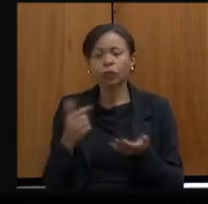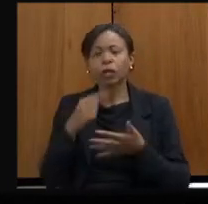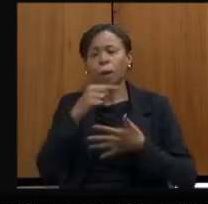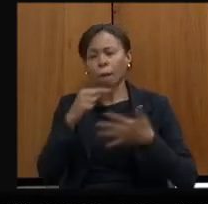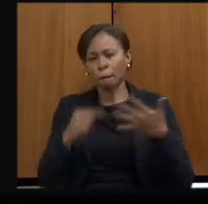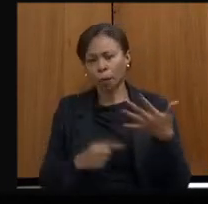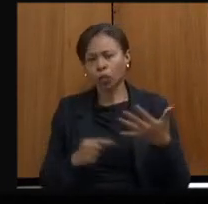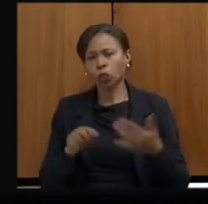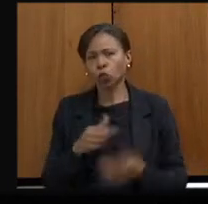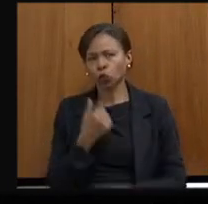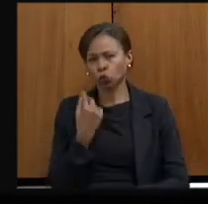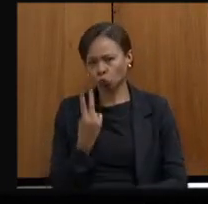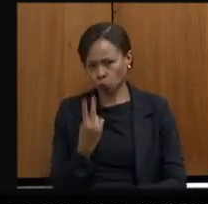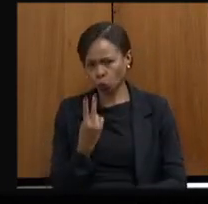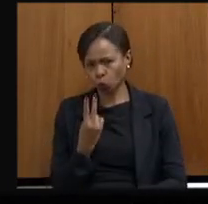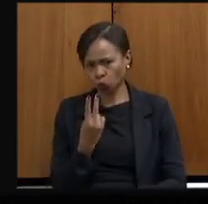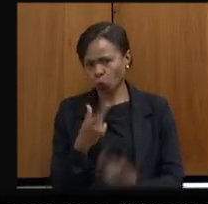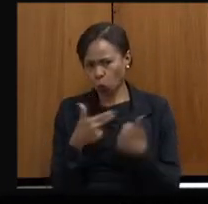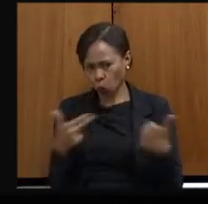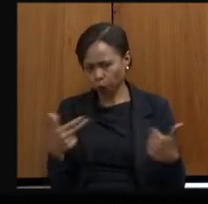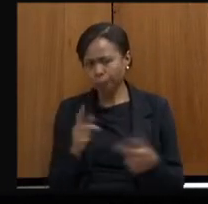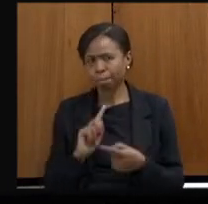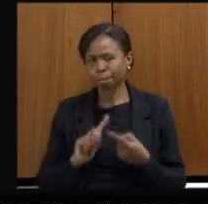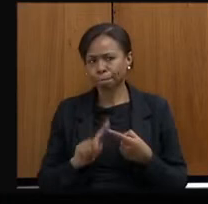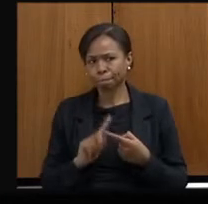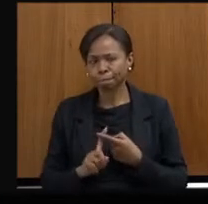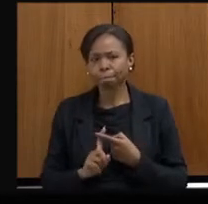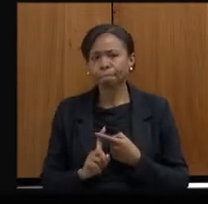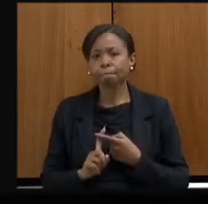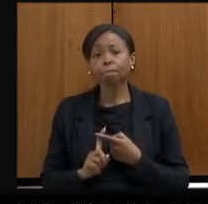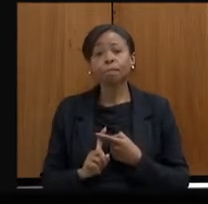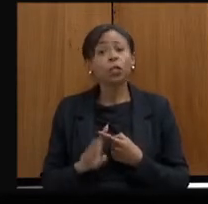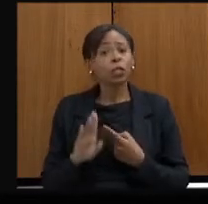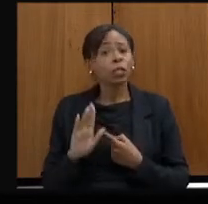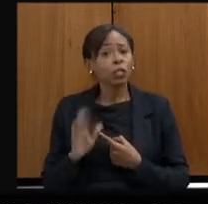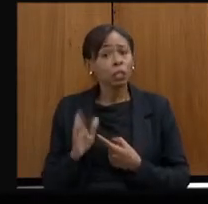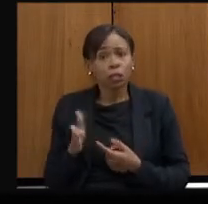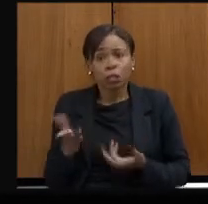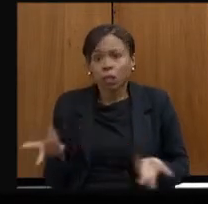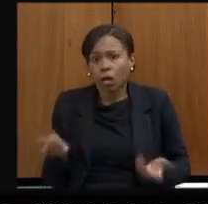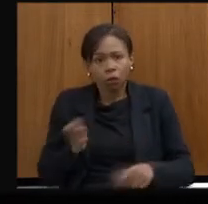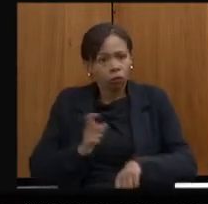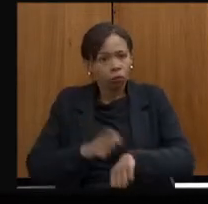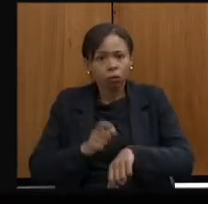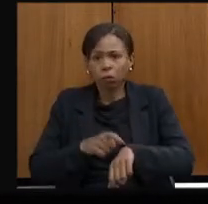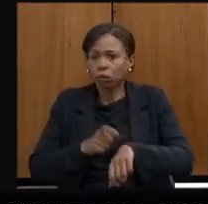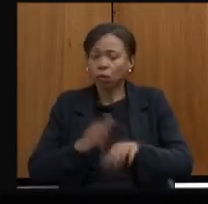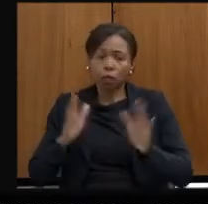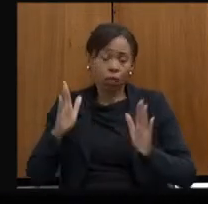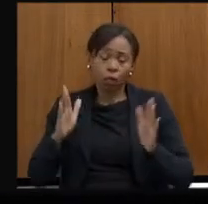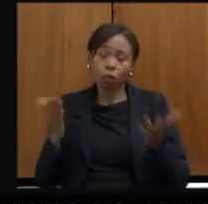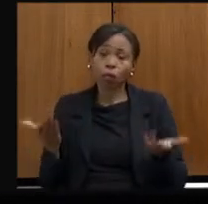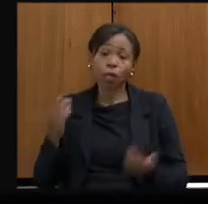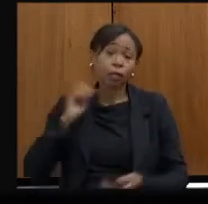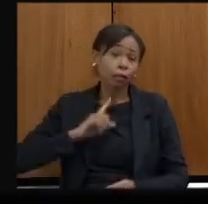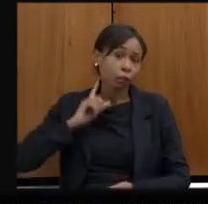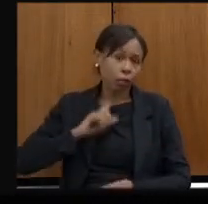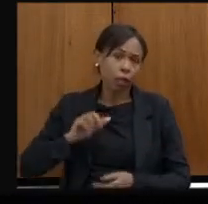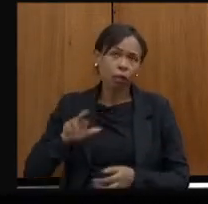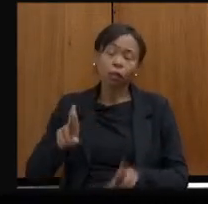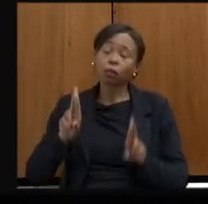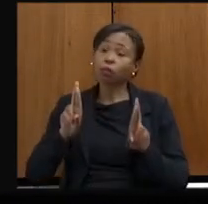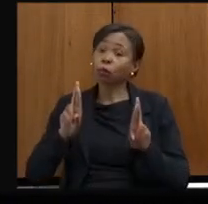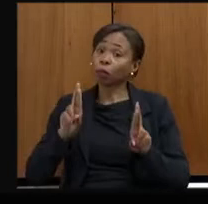duas considerações finais. Primeiro, eu acho que já está passando a hora de Minas Gerais, e eu espero que em